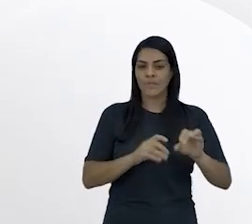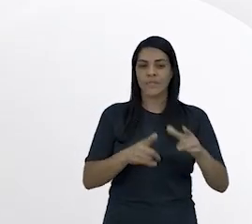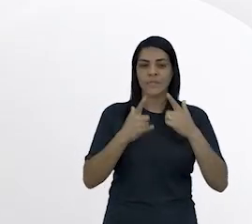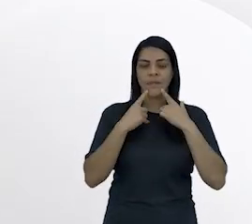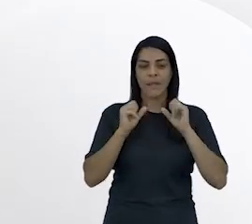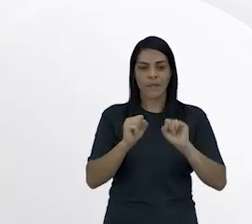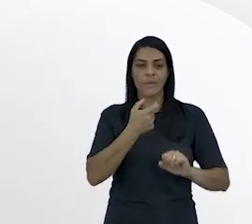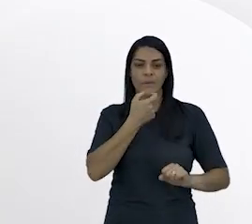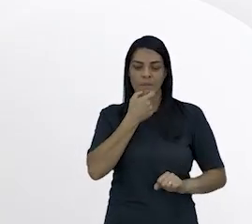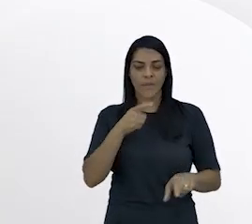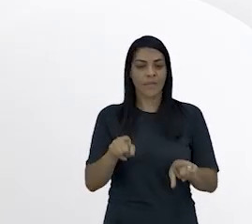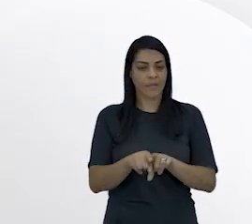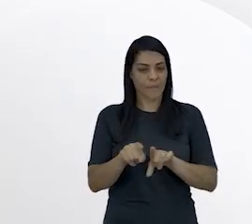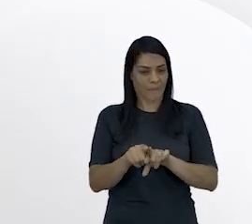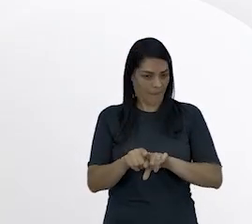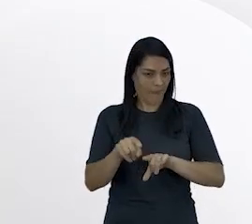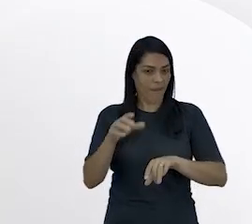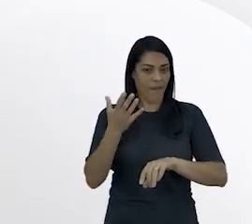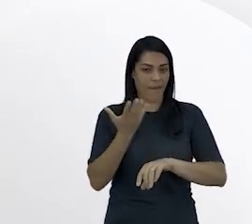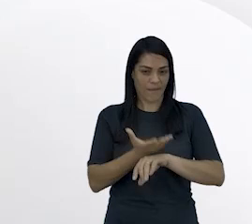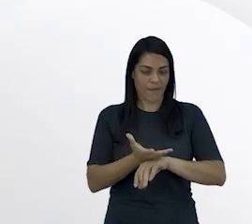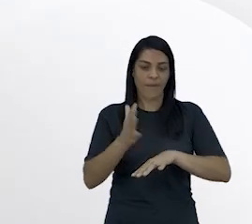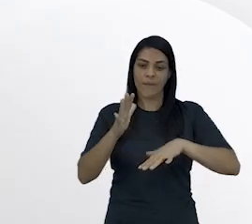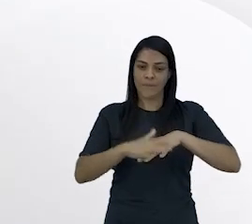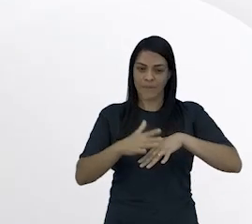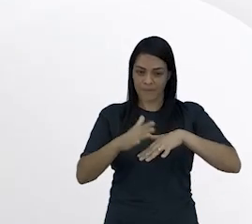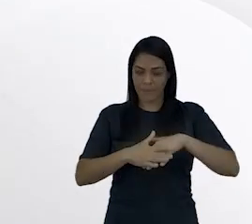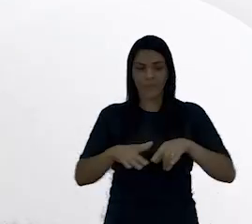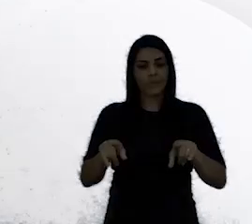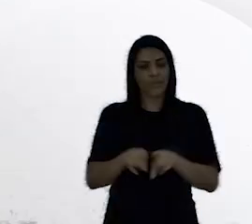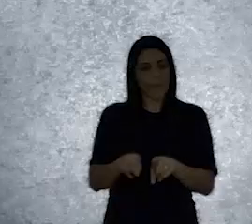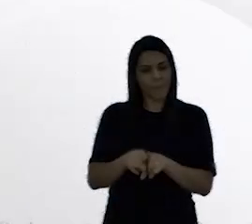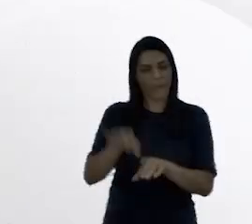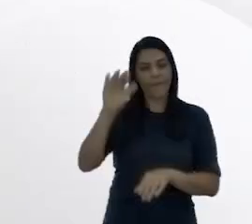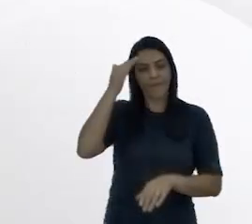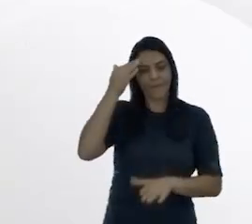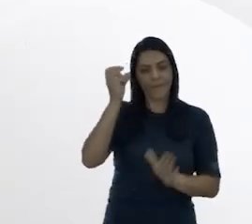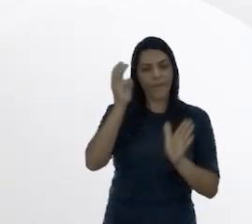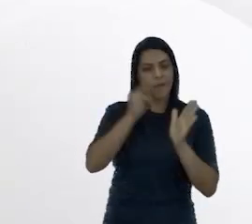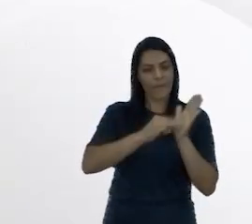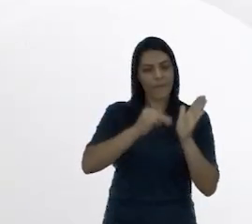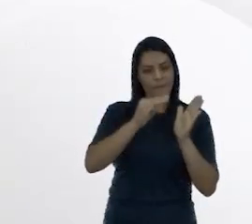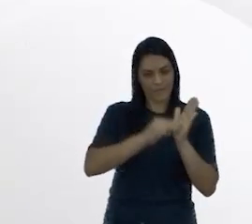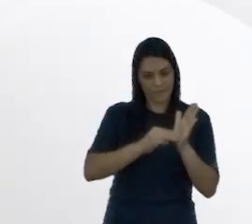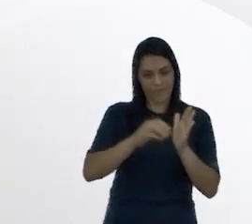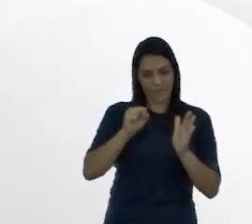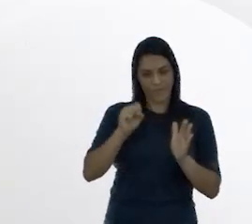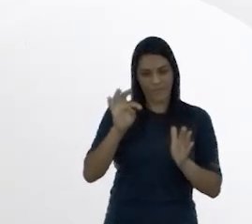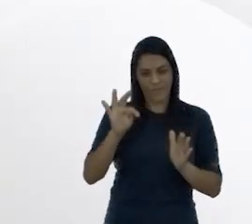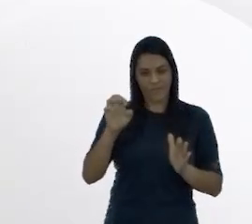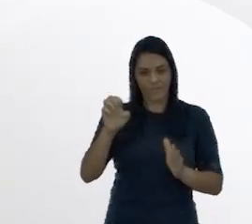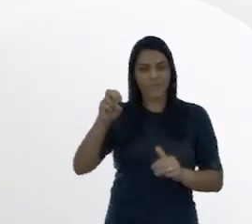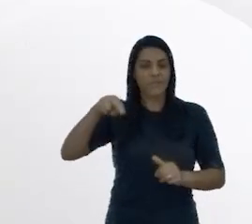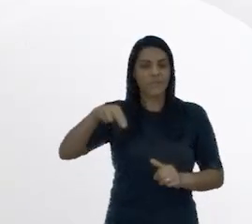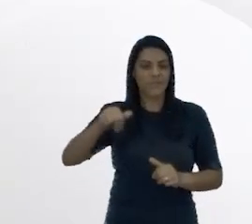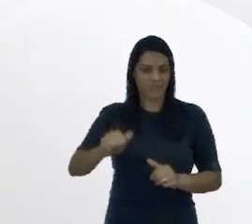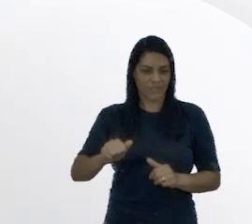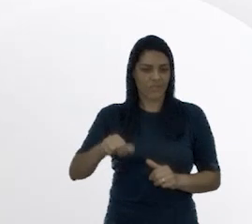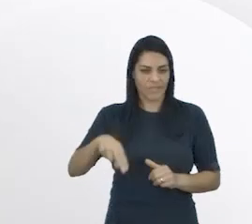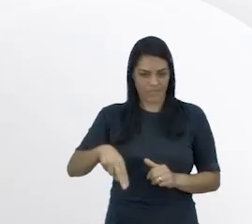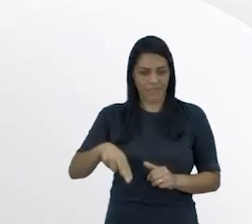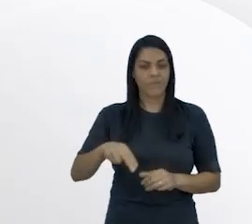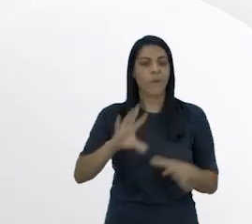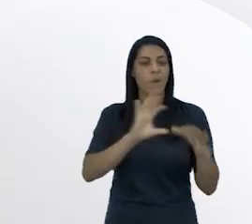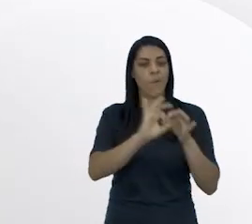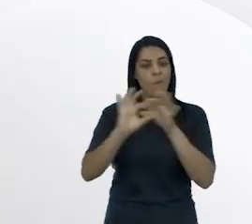e no da matemática também. Compreender um pouquinho a metodologia STEAM no contexto do ensino de